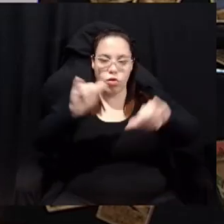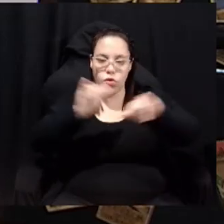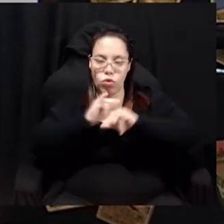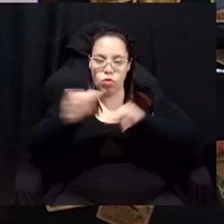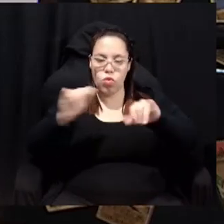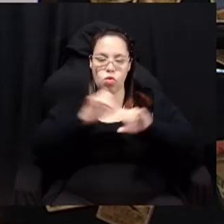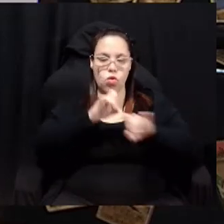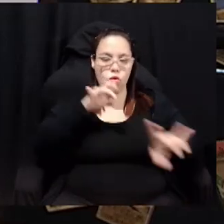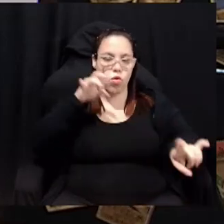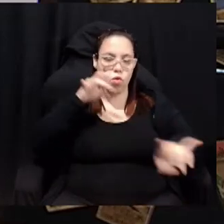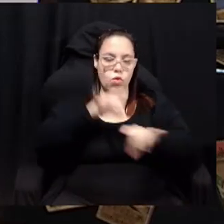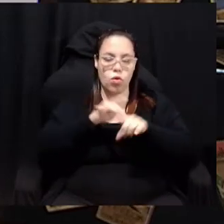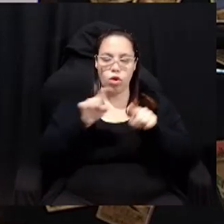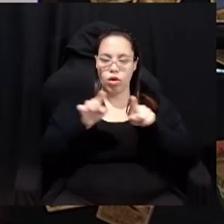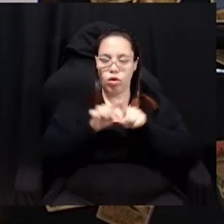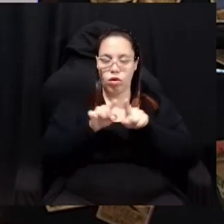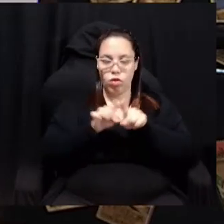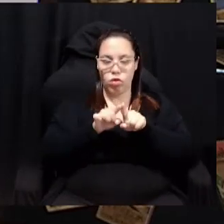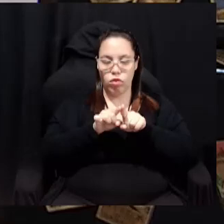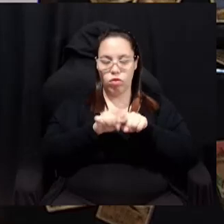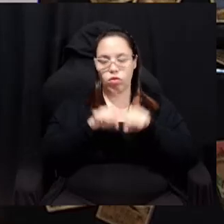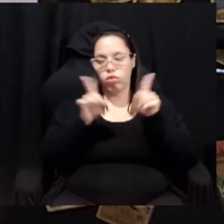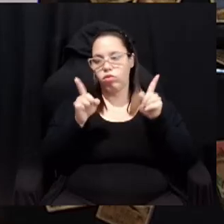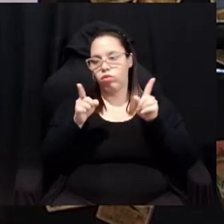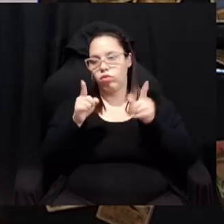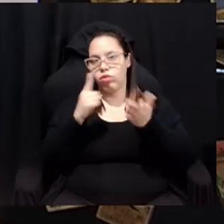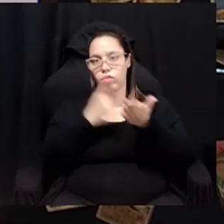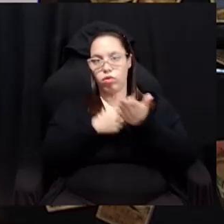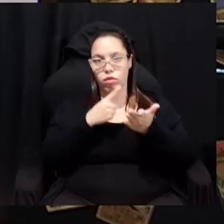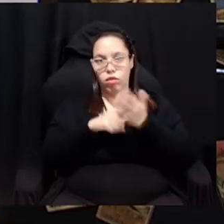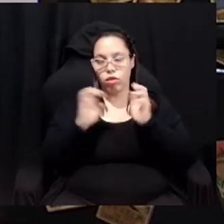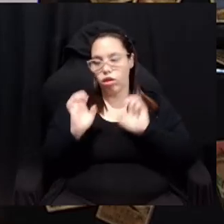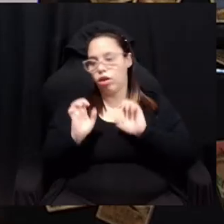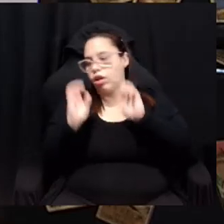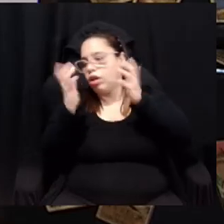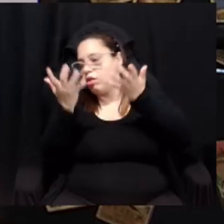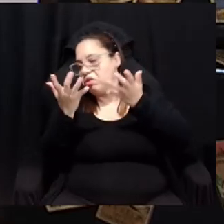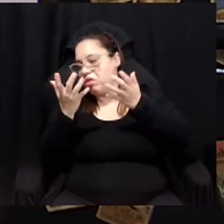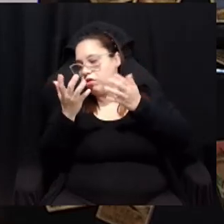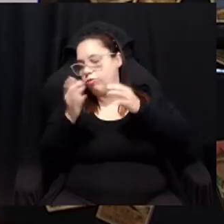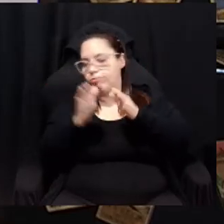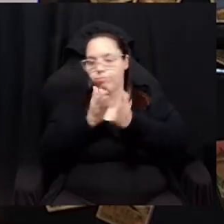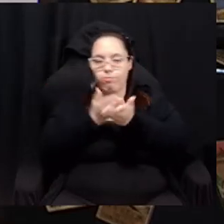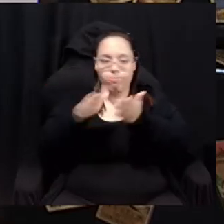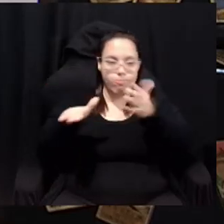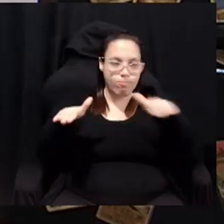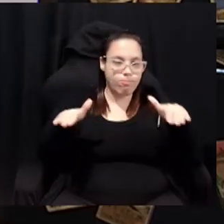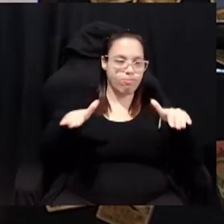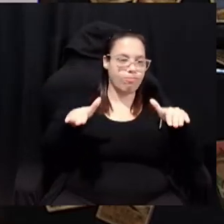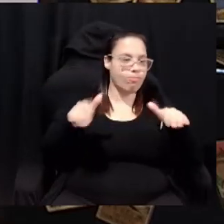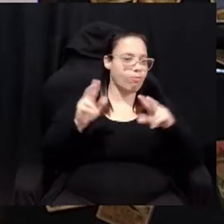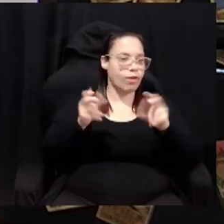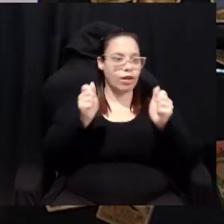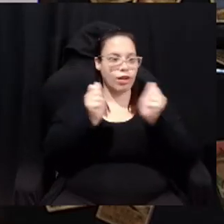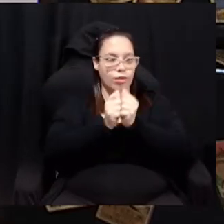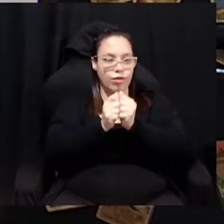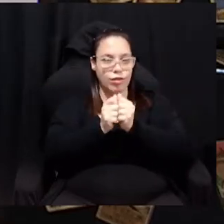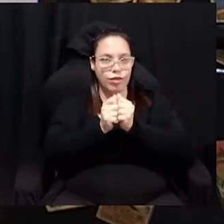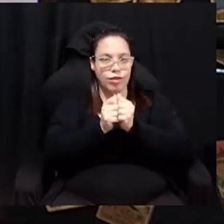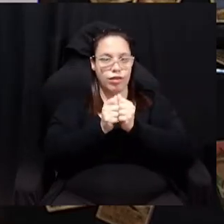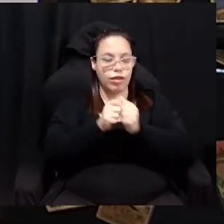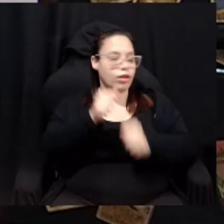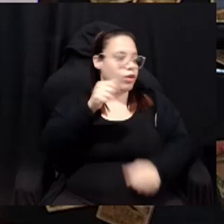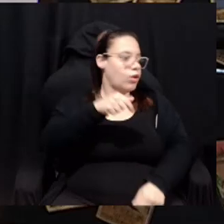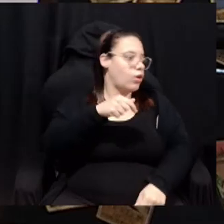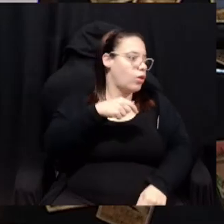cuido, mas tudo tem a gente está em eventos, se divide e estamos sempre juntos. Isso é o mais Aqui no nosso